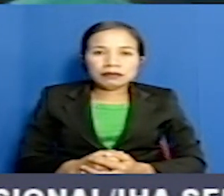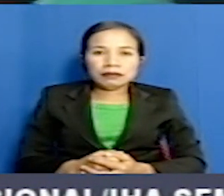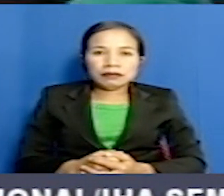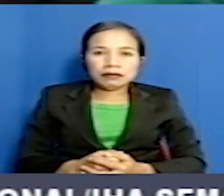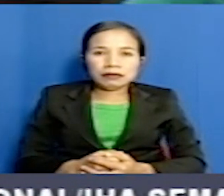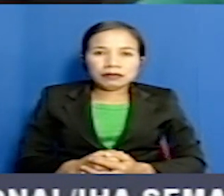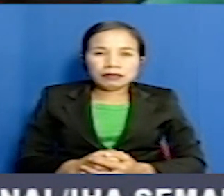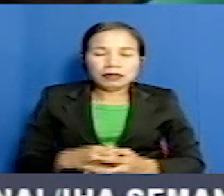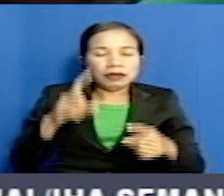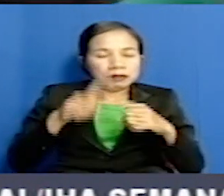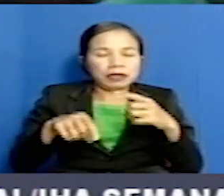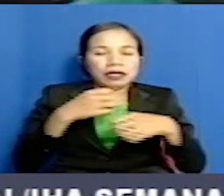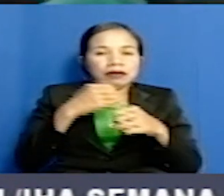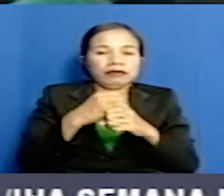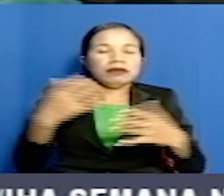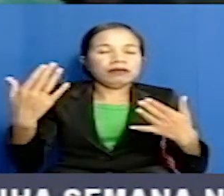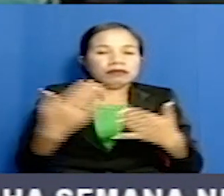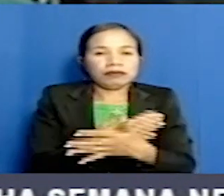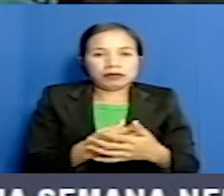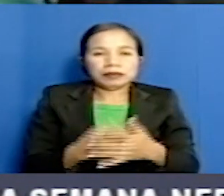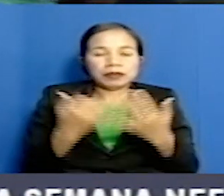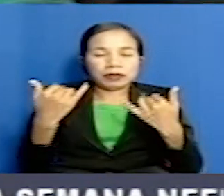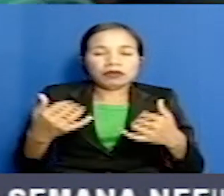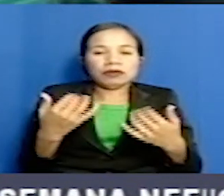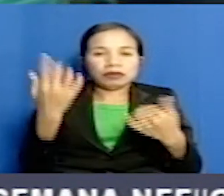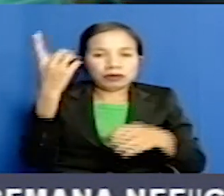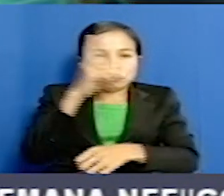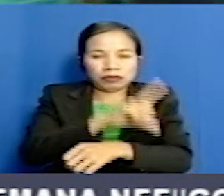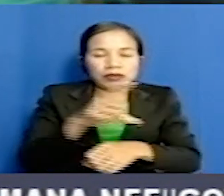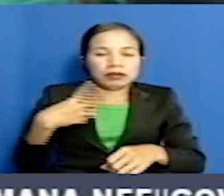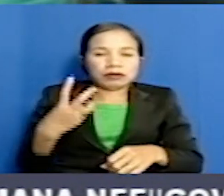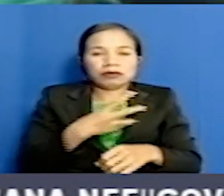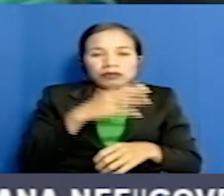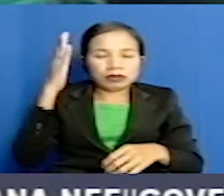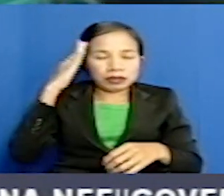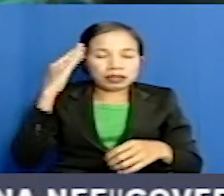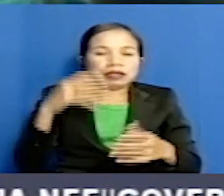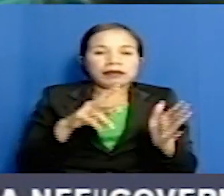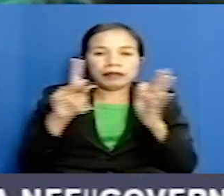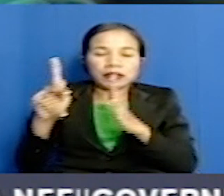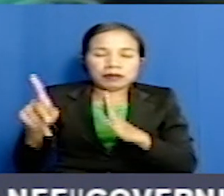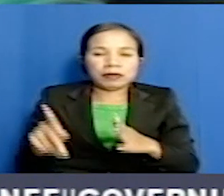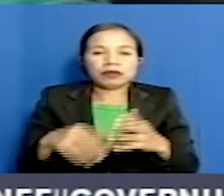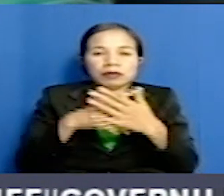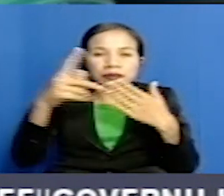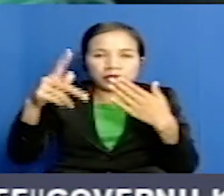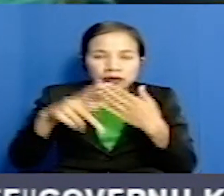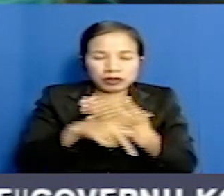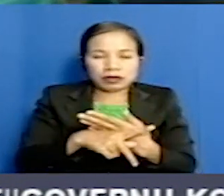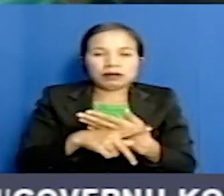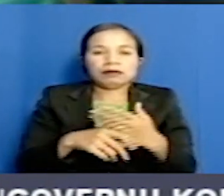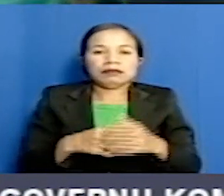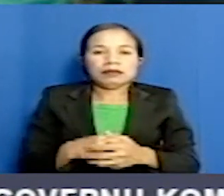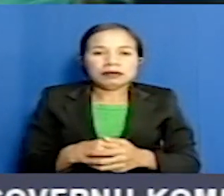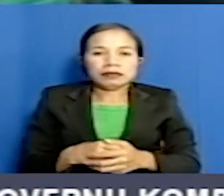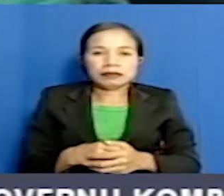a fundo, vai levar circo. O Hiloro, né? Vou tudo aquele que tem o planejamento, o programa, a atividade, a missão,